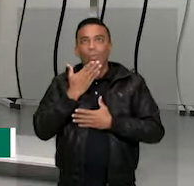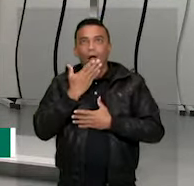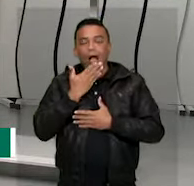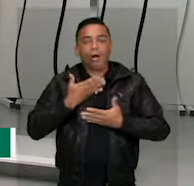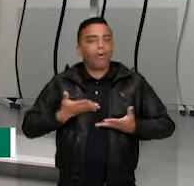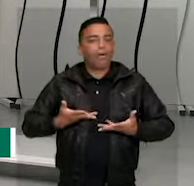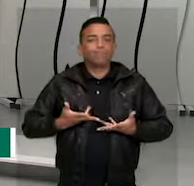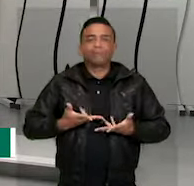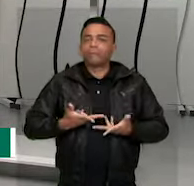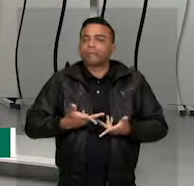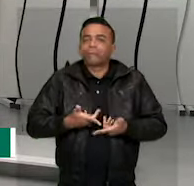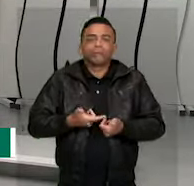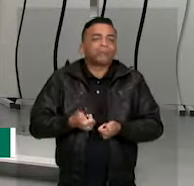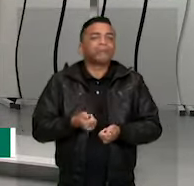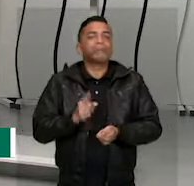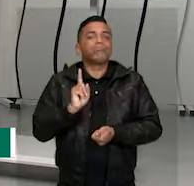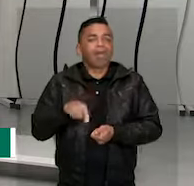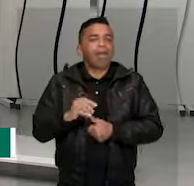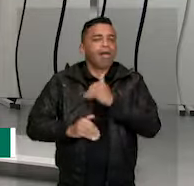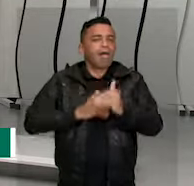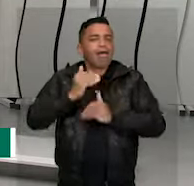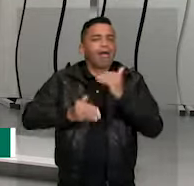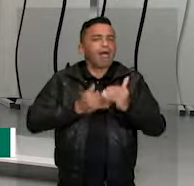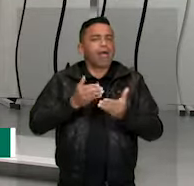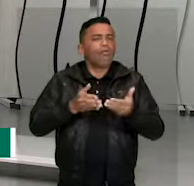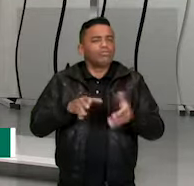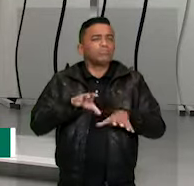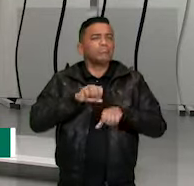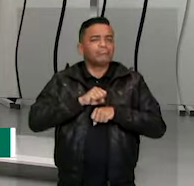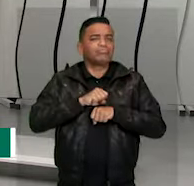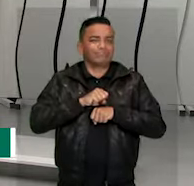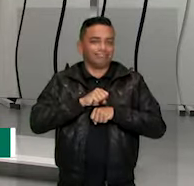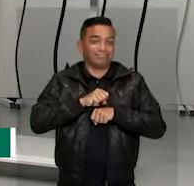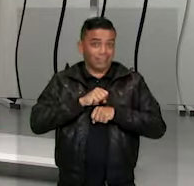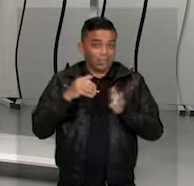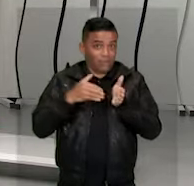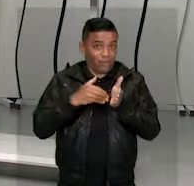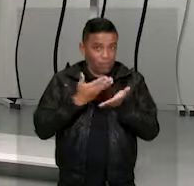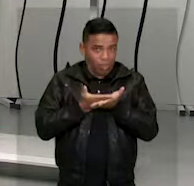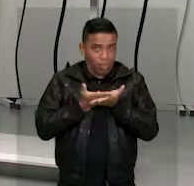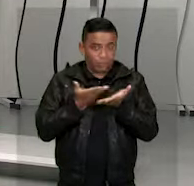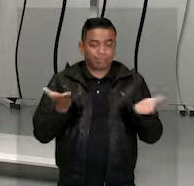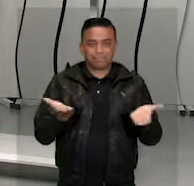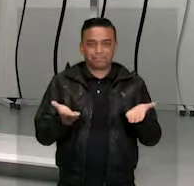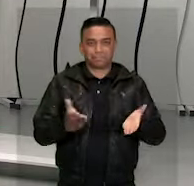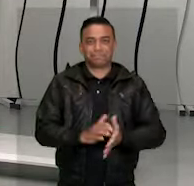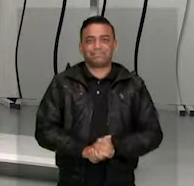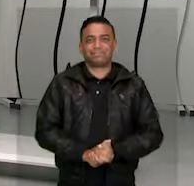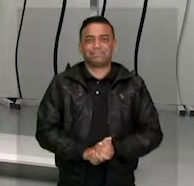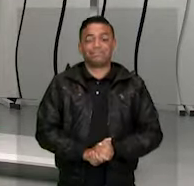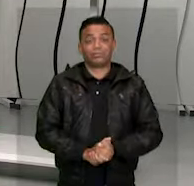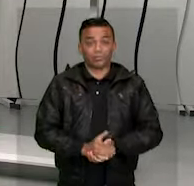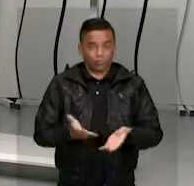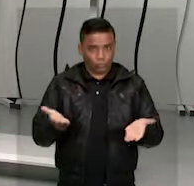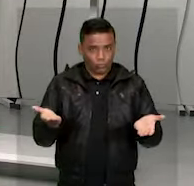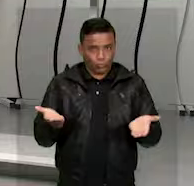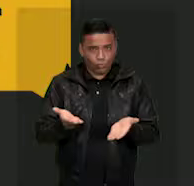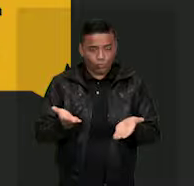qual habilidade nós vamos apropriar ao terminar esta aula. Nós vamos